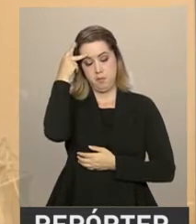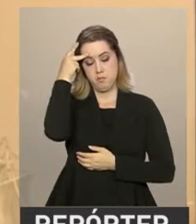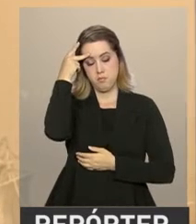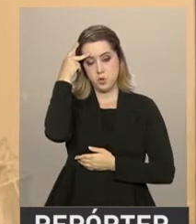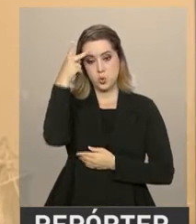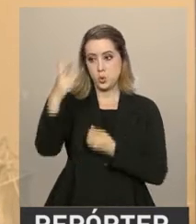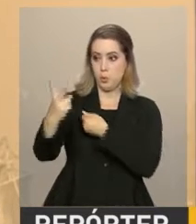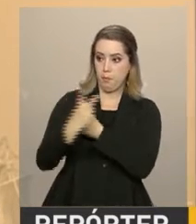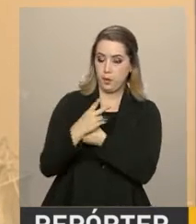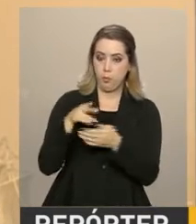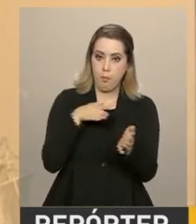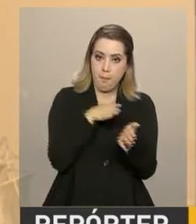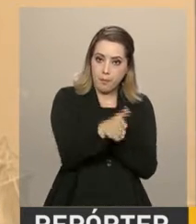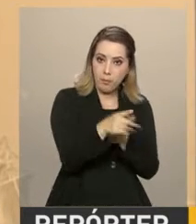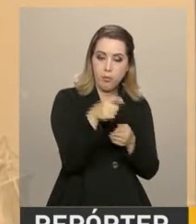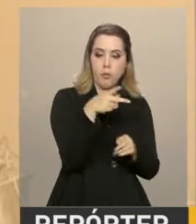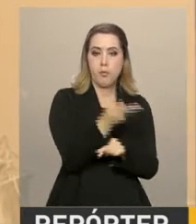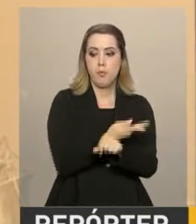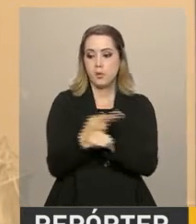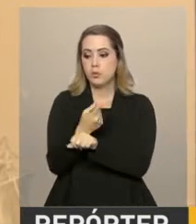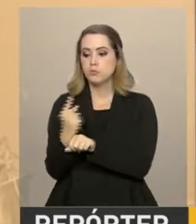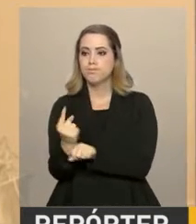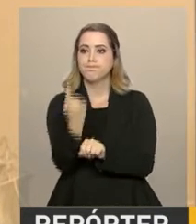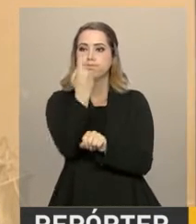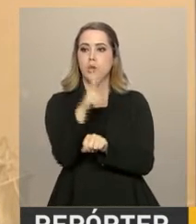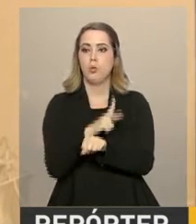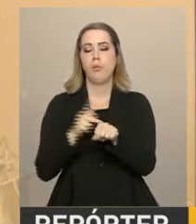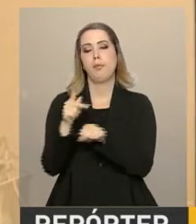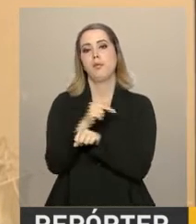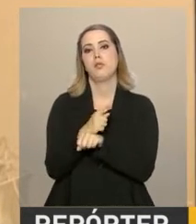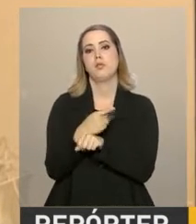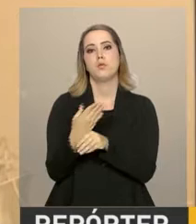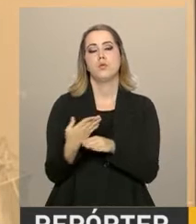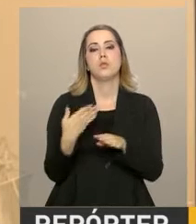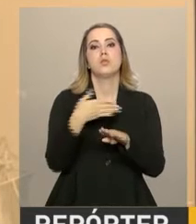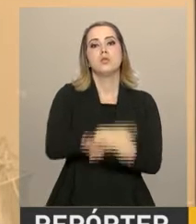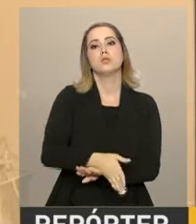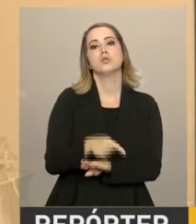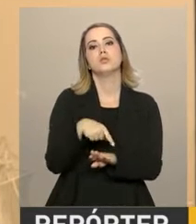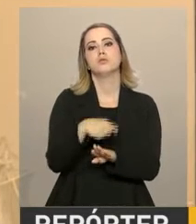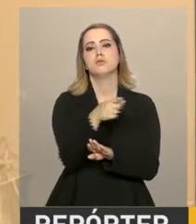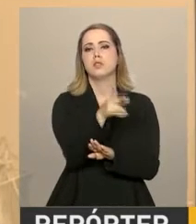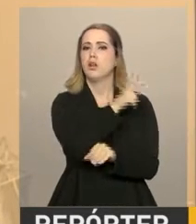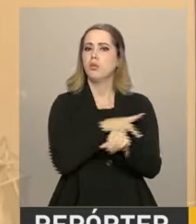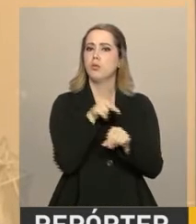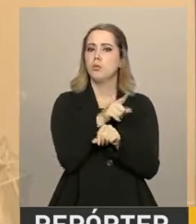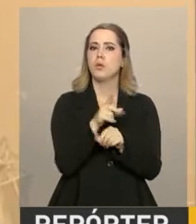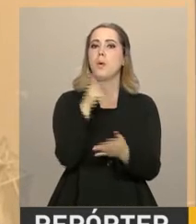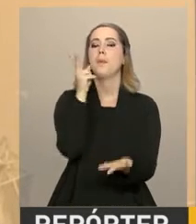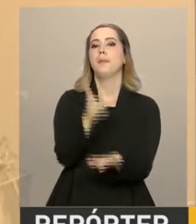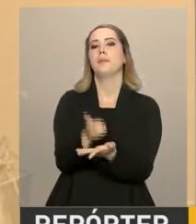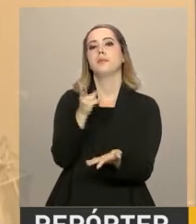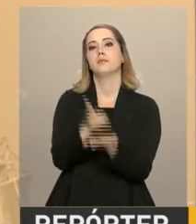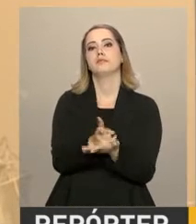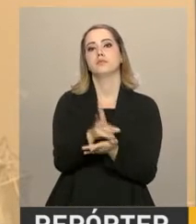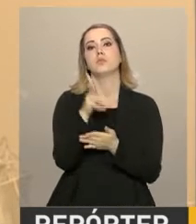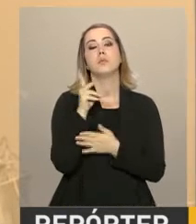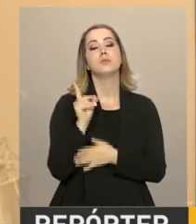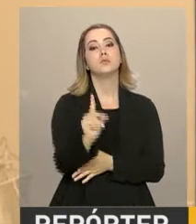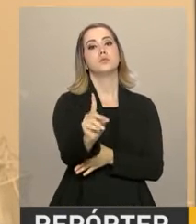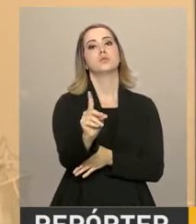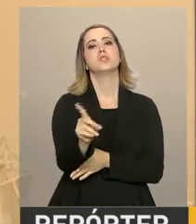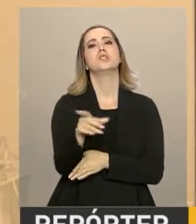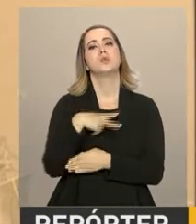ao procurar determinado país e ao ser incorporado a esse país, ele tem os mesmos direitos